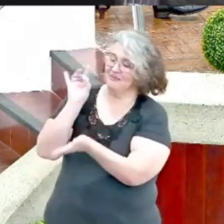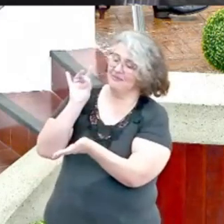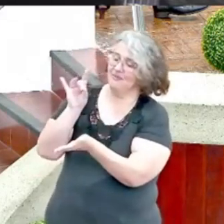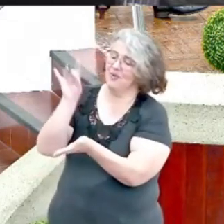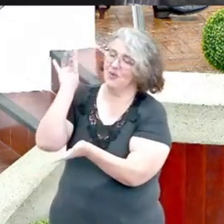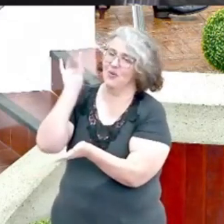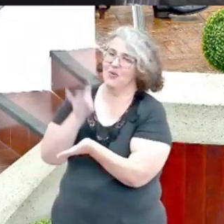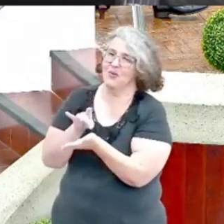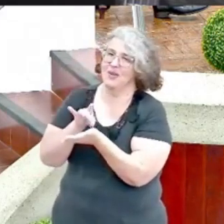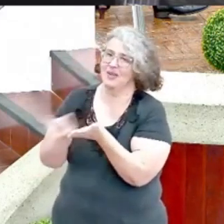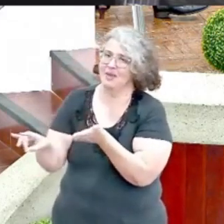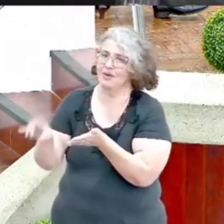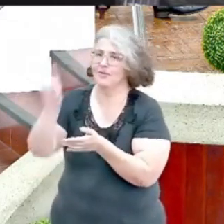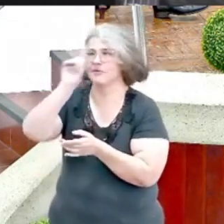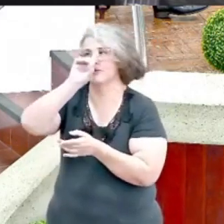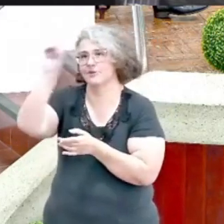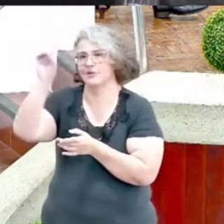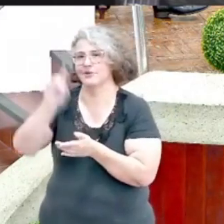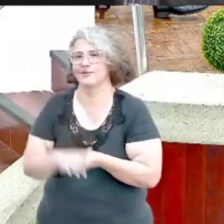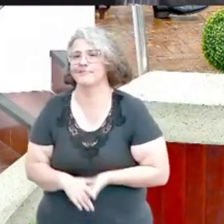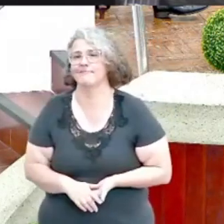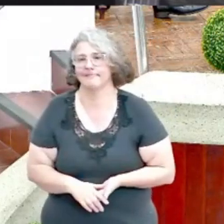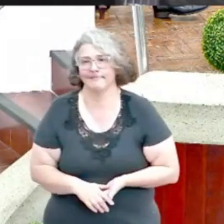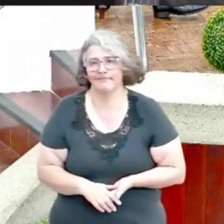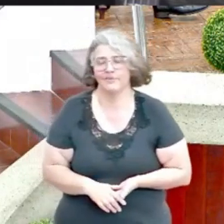Filho de Deus.